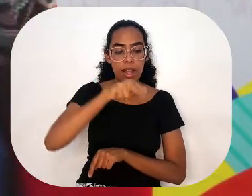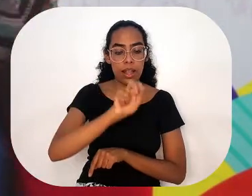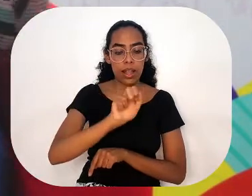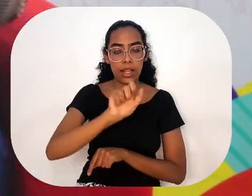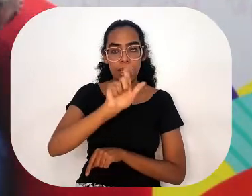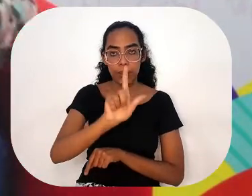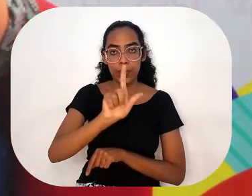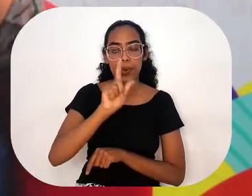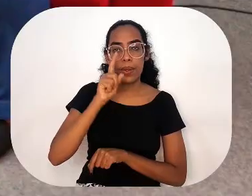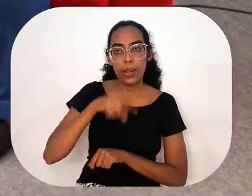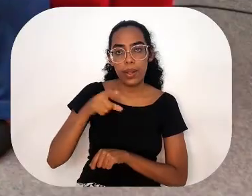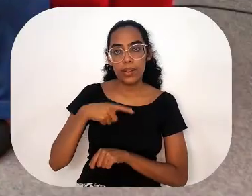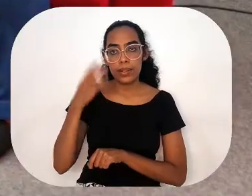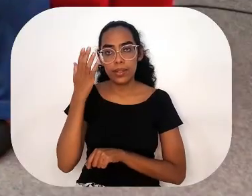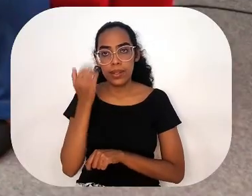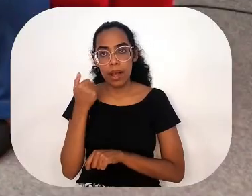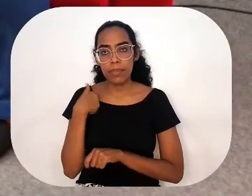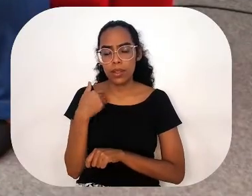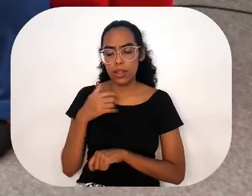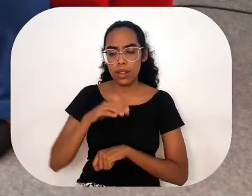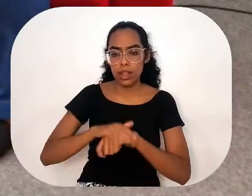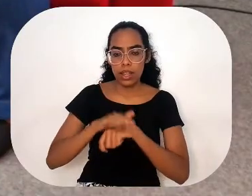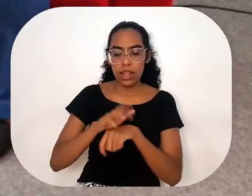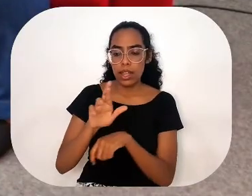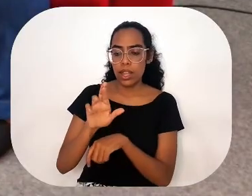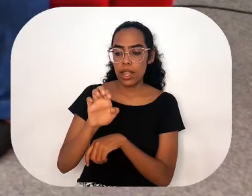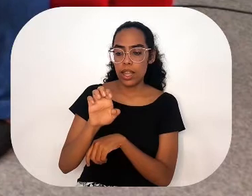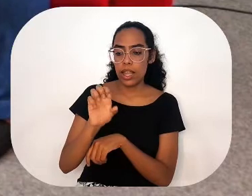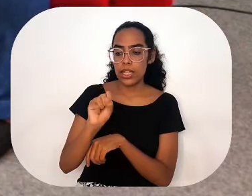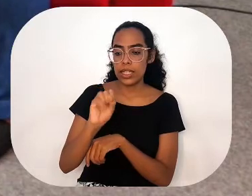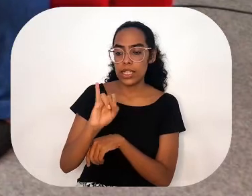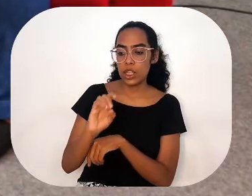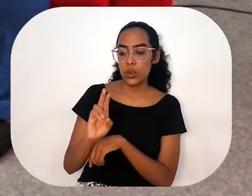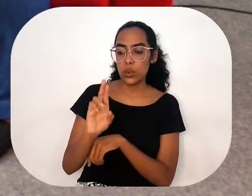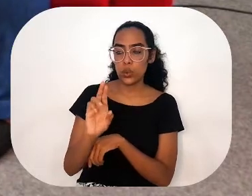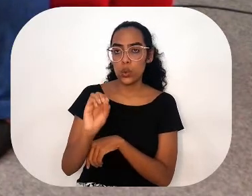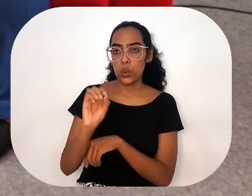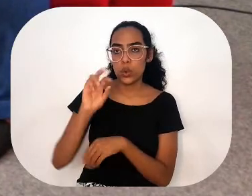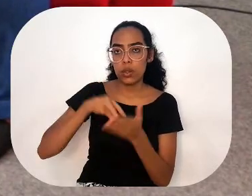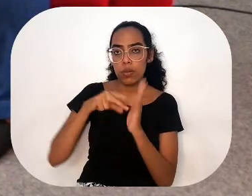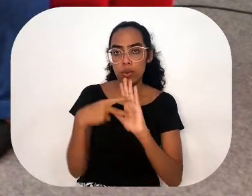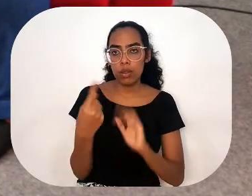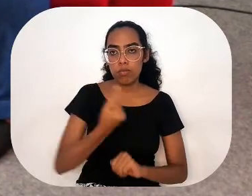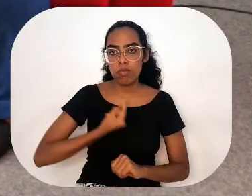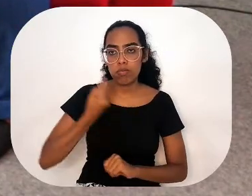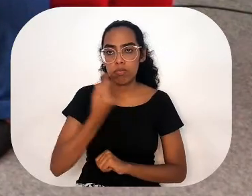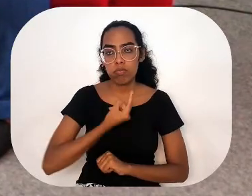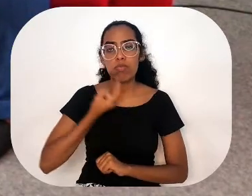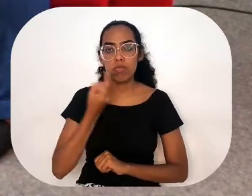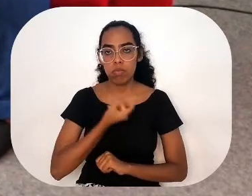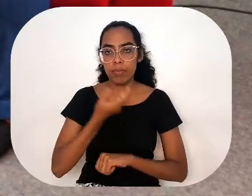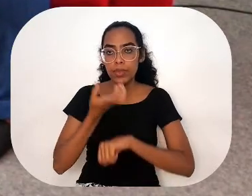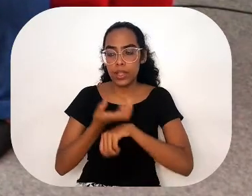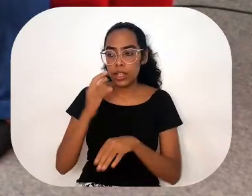do daquilo que te oprime né de que que te isola que a questão mesmo da da seca